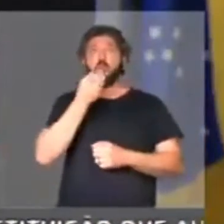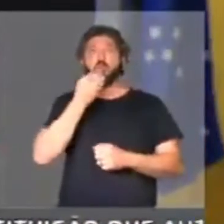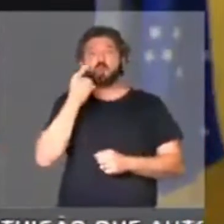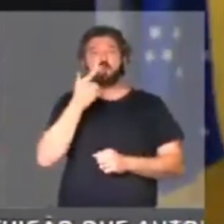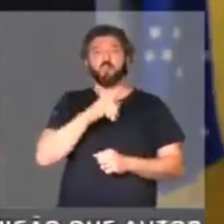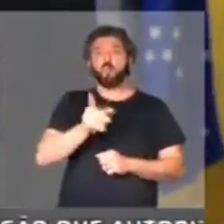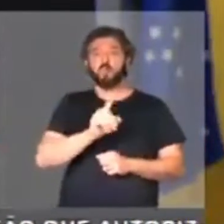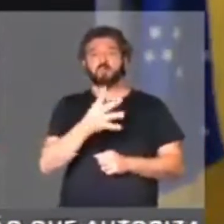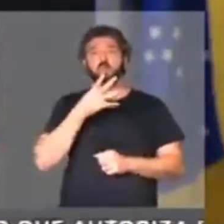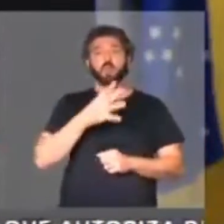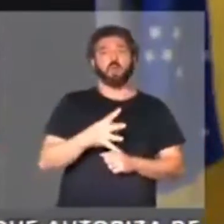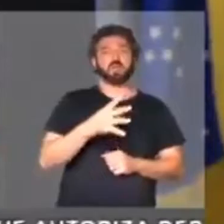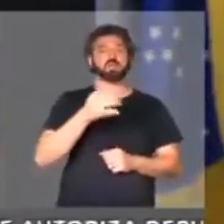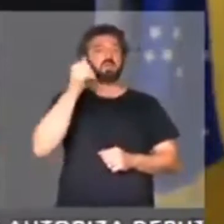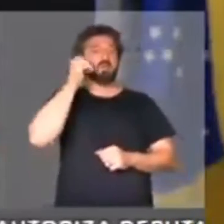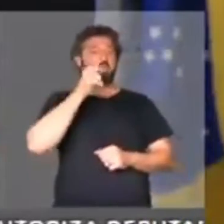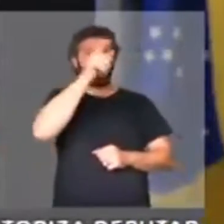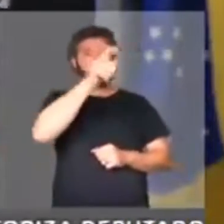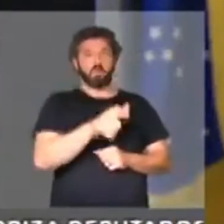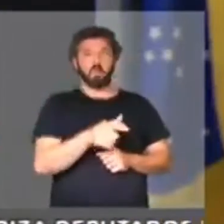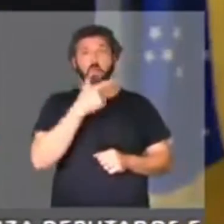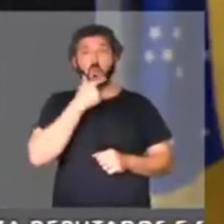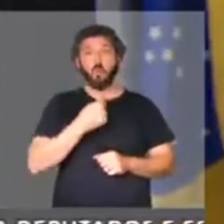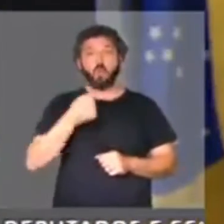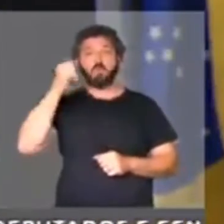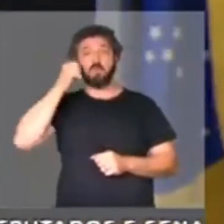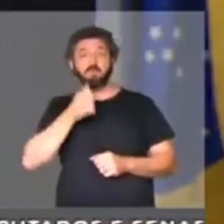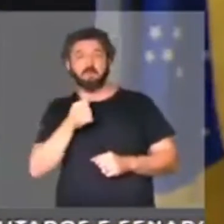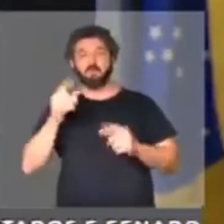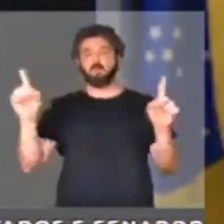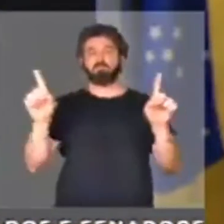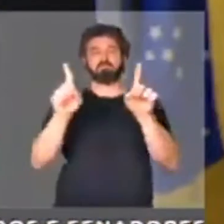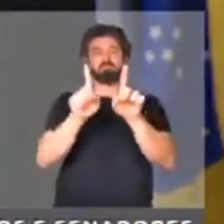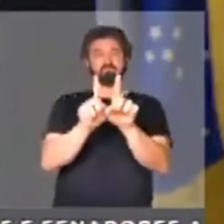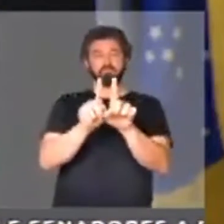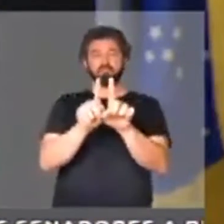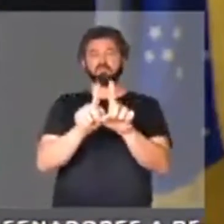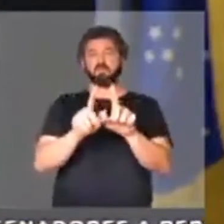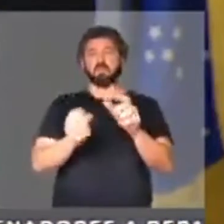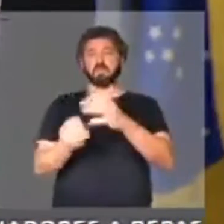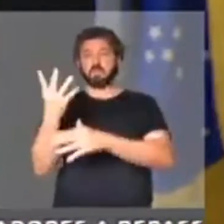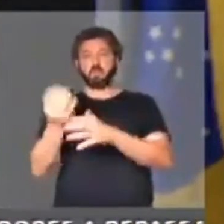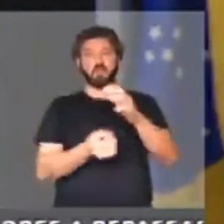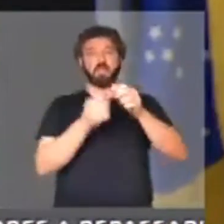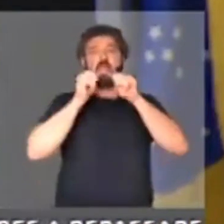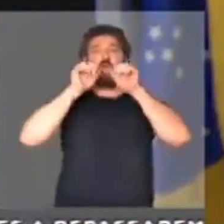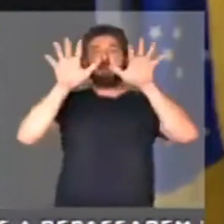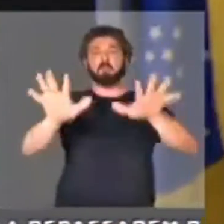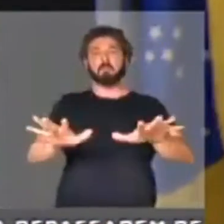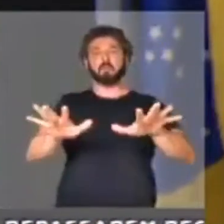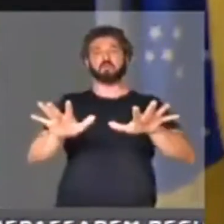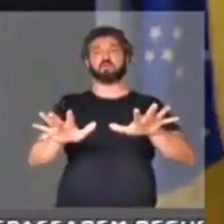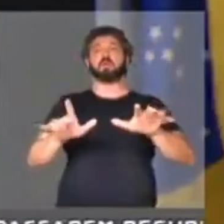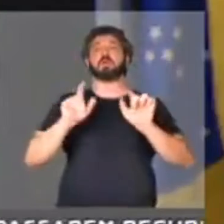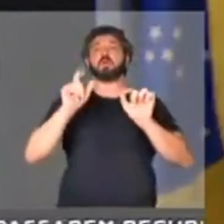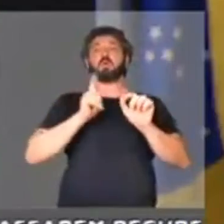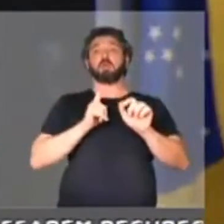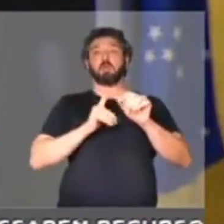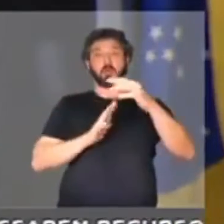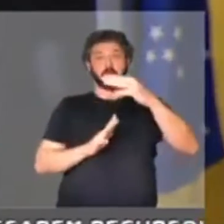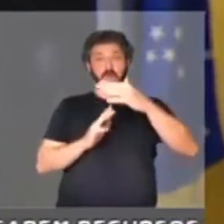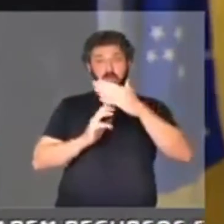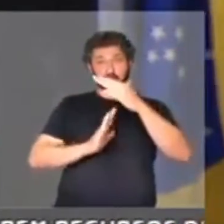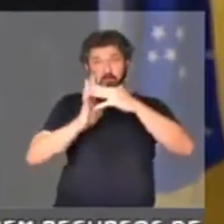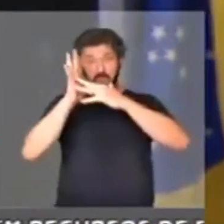oportunidade de conhecer uma mulher. Deus criou macho e fêmea, Deus criou homem e mulher e abençoou. E o que passa disso, diz